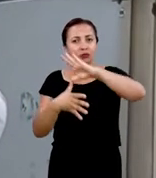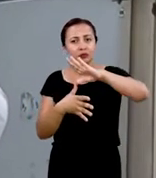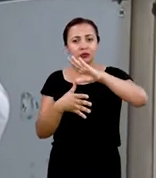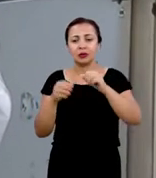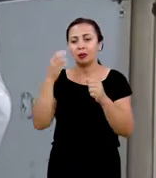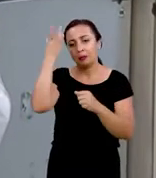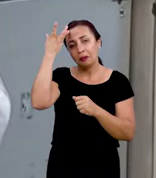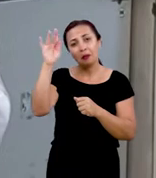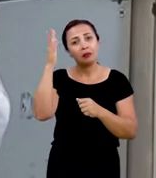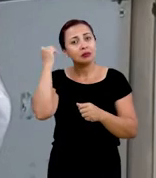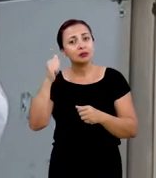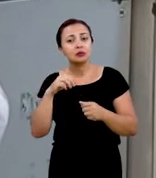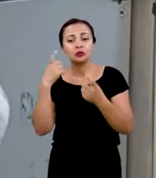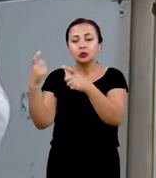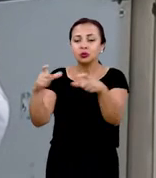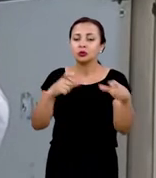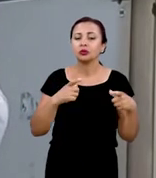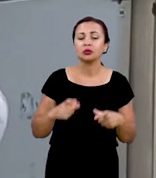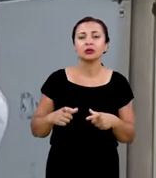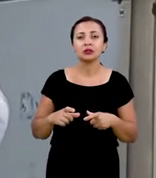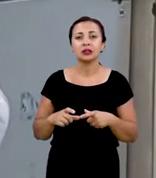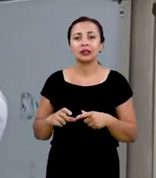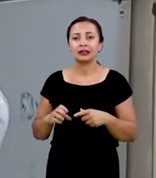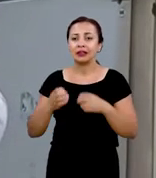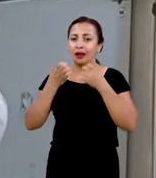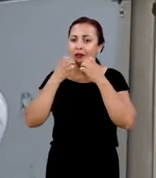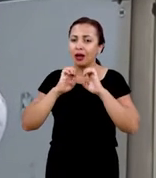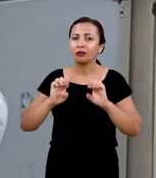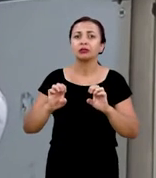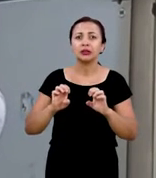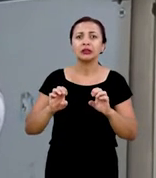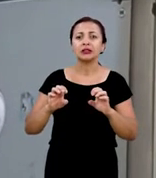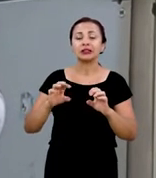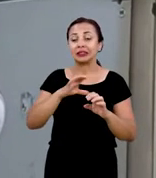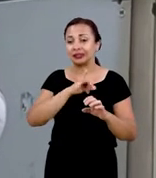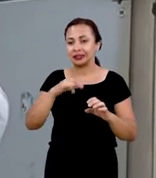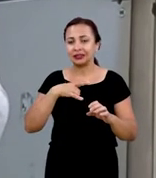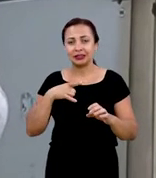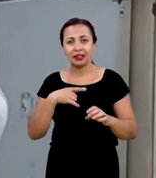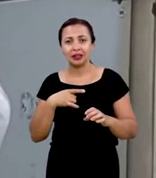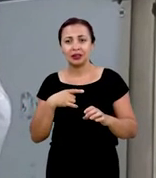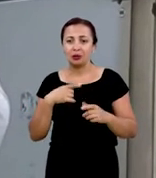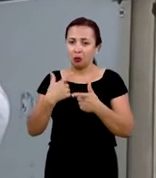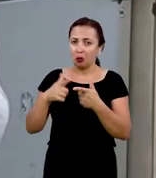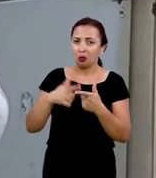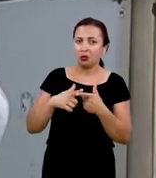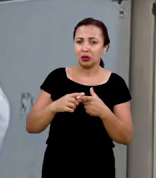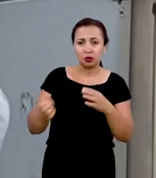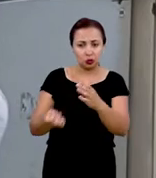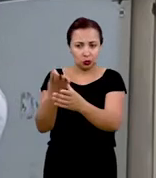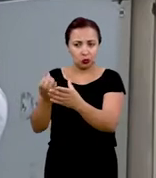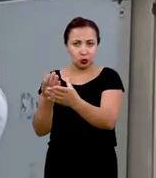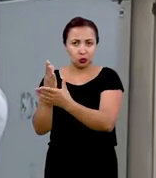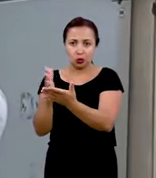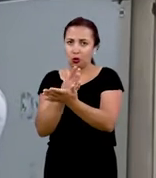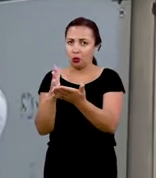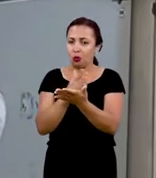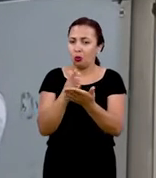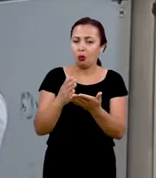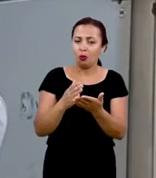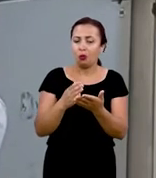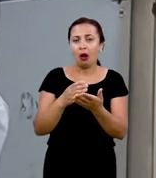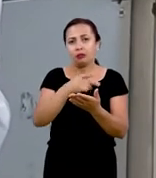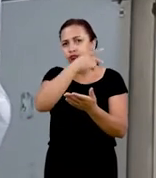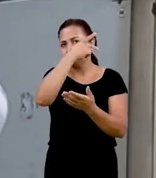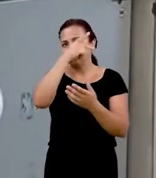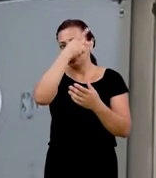se aqueles locais eles são endêmicos, eles podem ter a capacidade de aparecer algum caso,